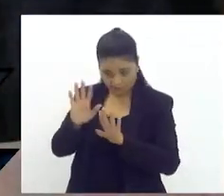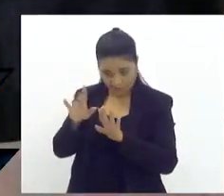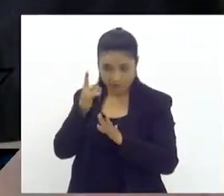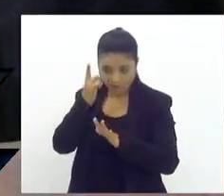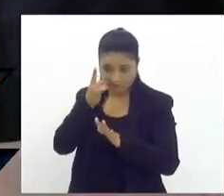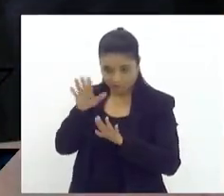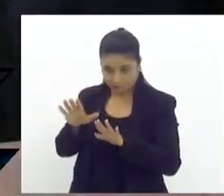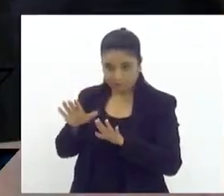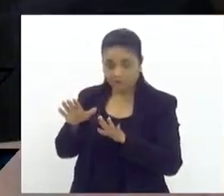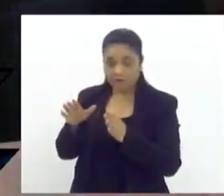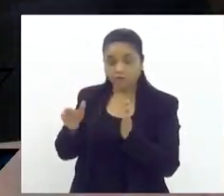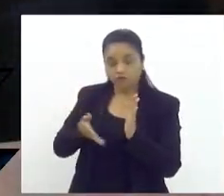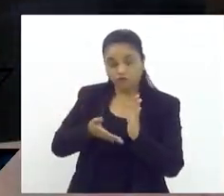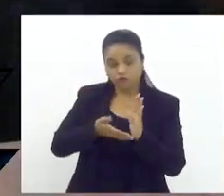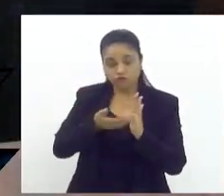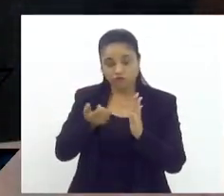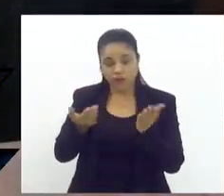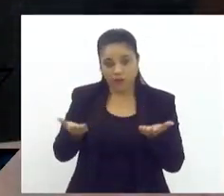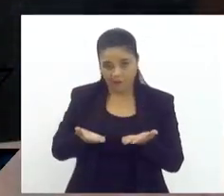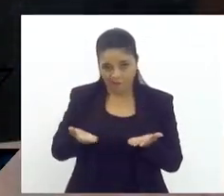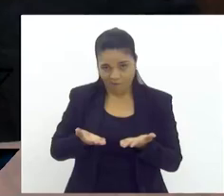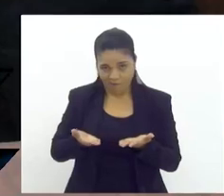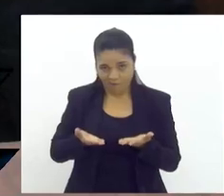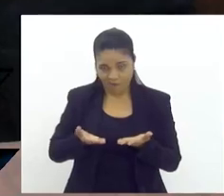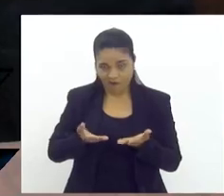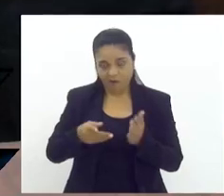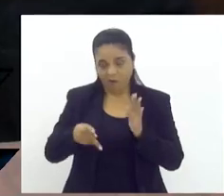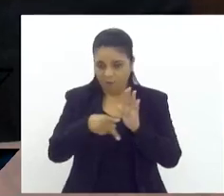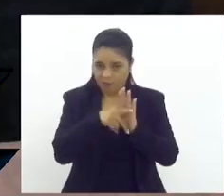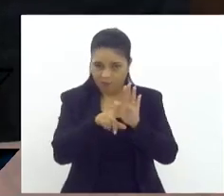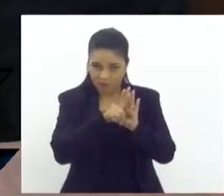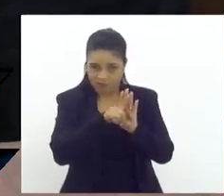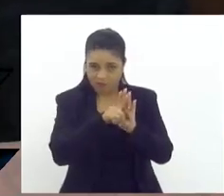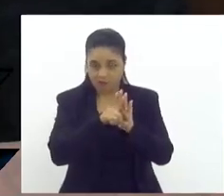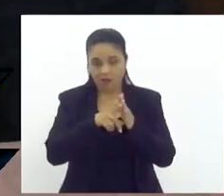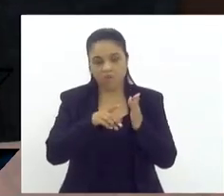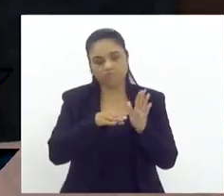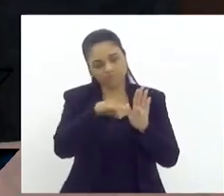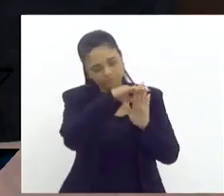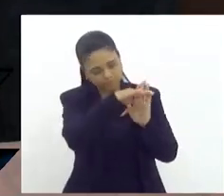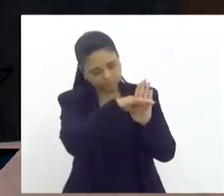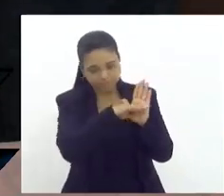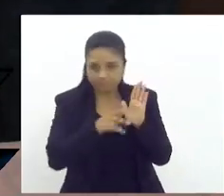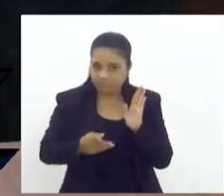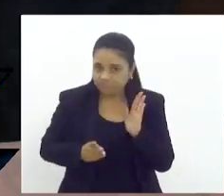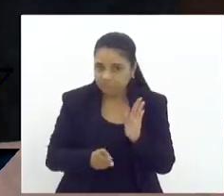tirar isso aqui por hora continuar nos demais e a gente retorna